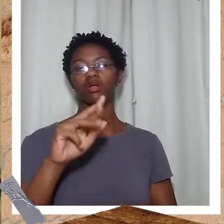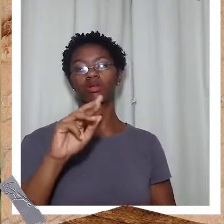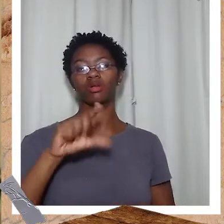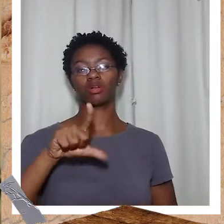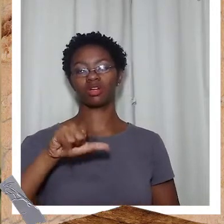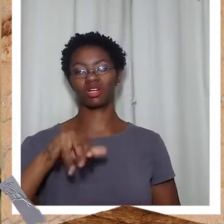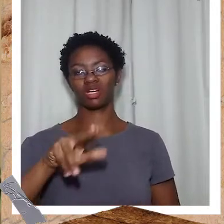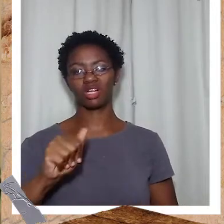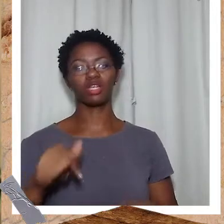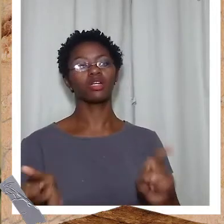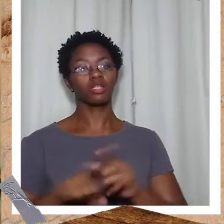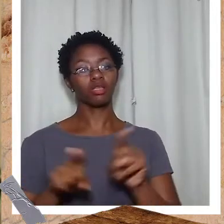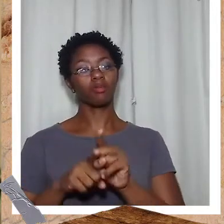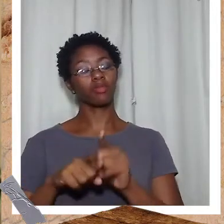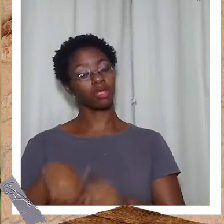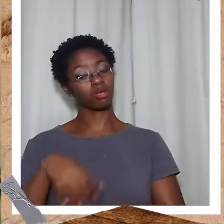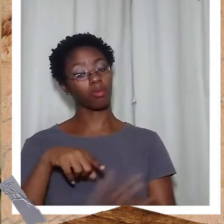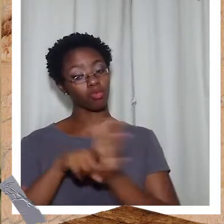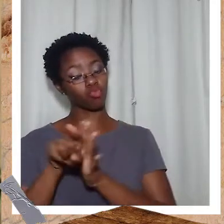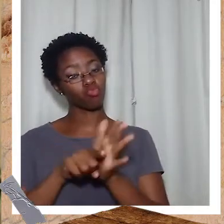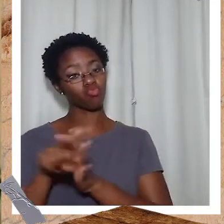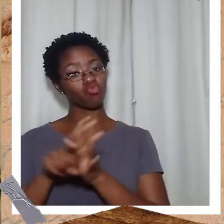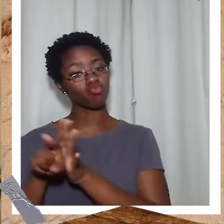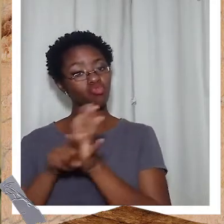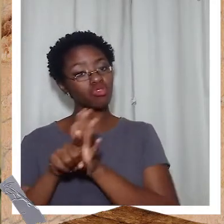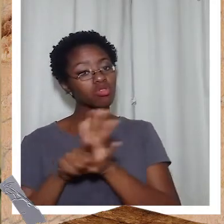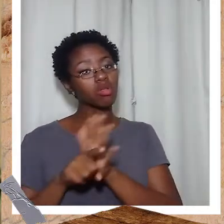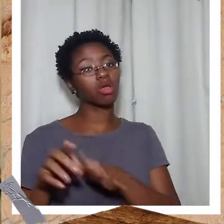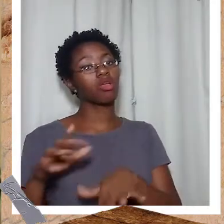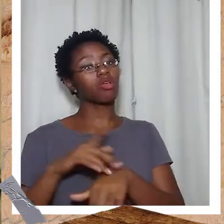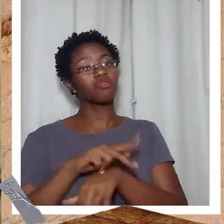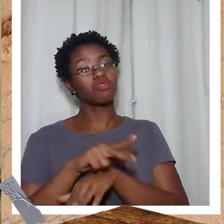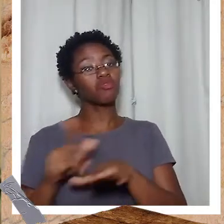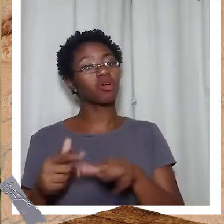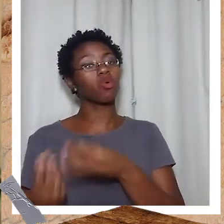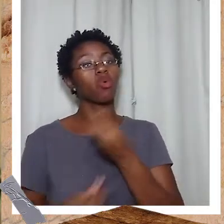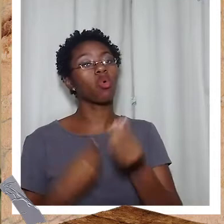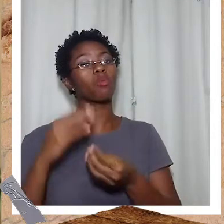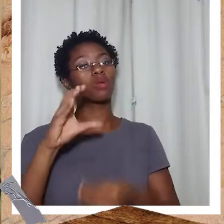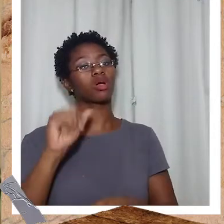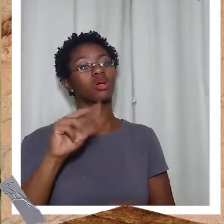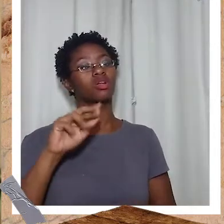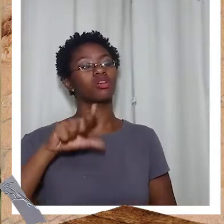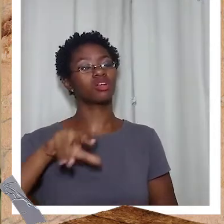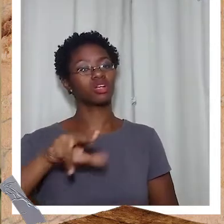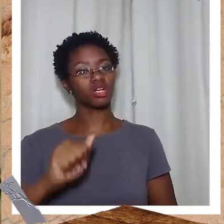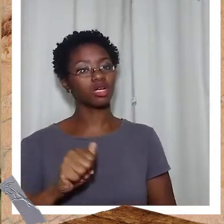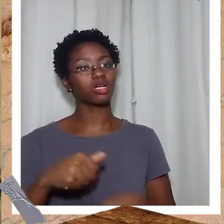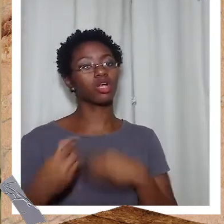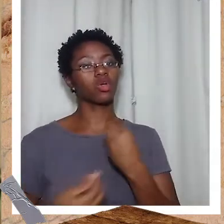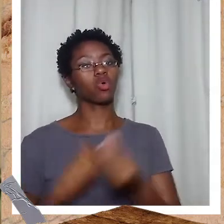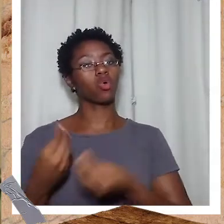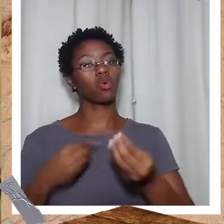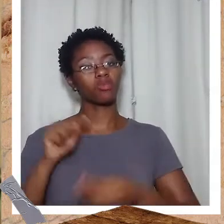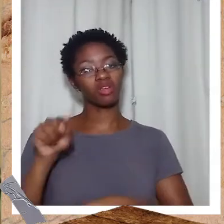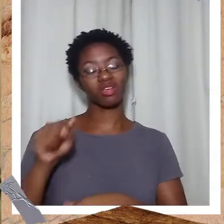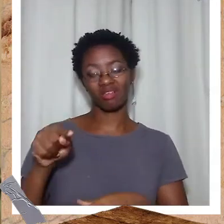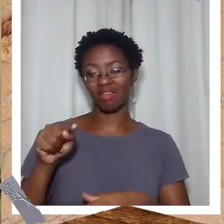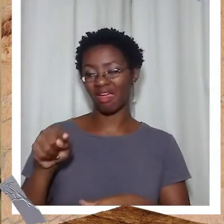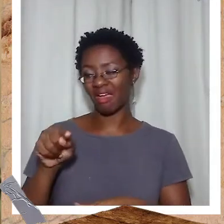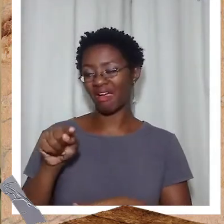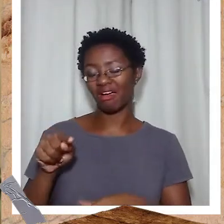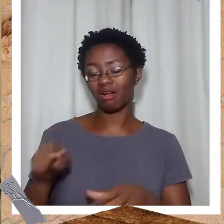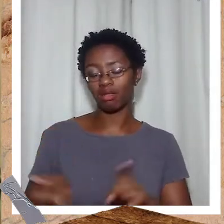bastante na pesquisa de construção dessa exposição, entender como esse fenômeno Carolina e a maneira como ela foi alçada